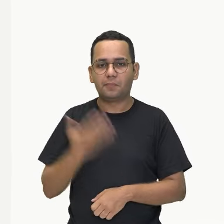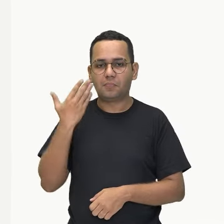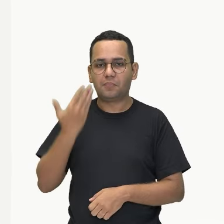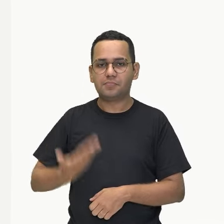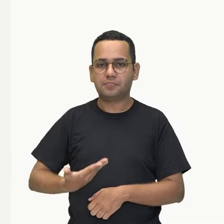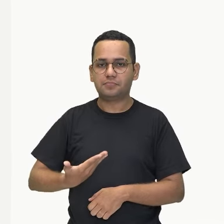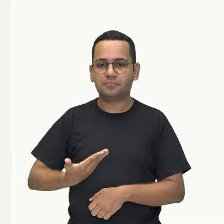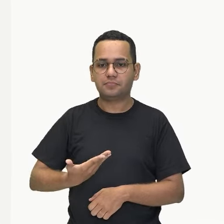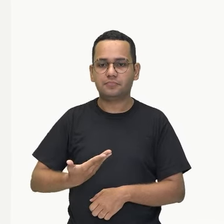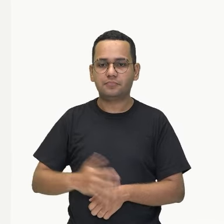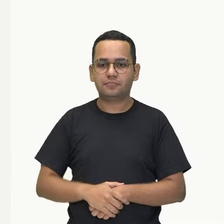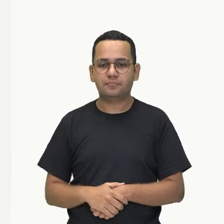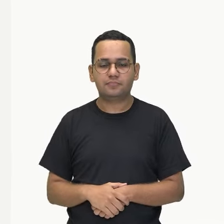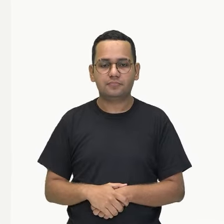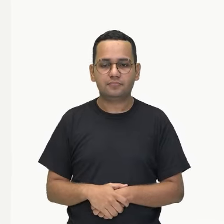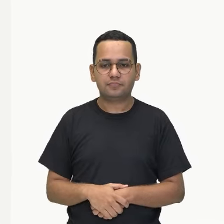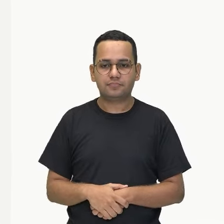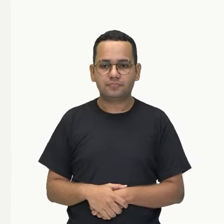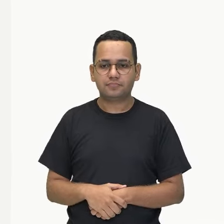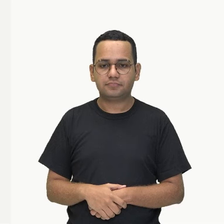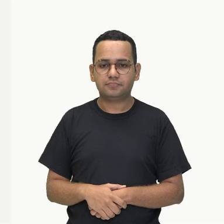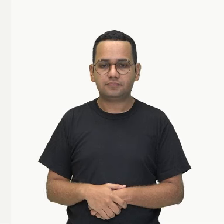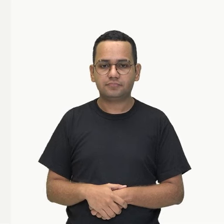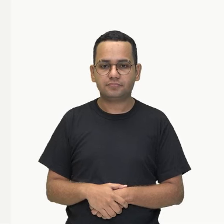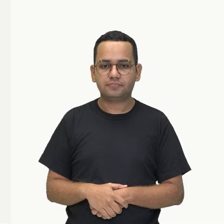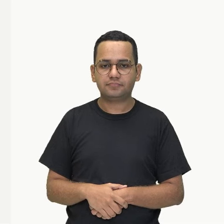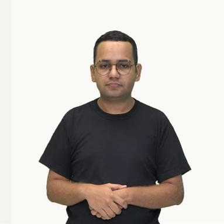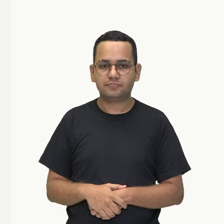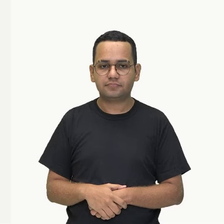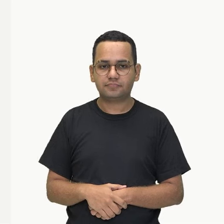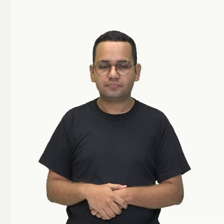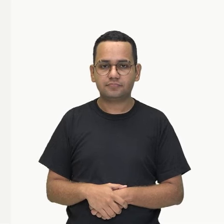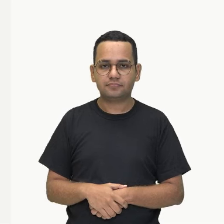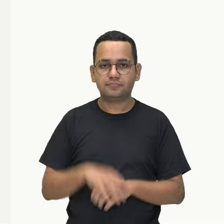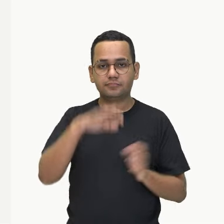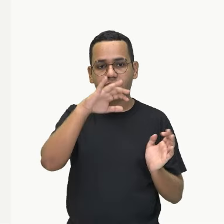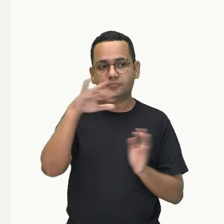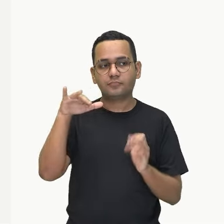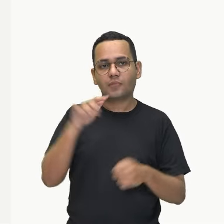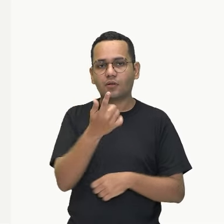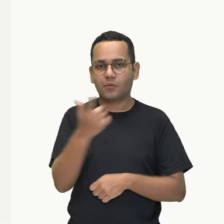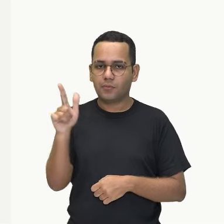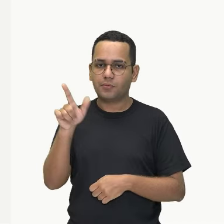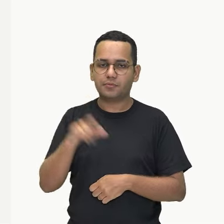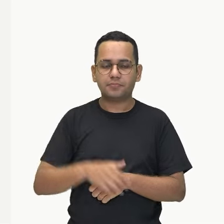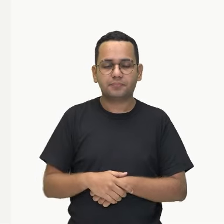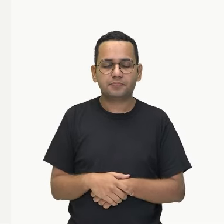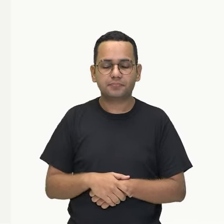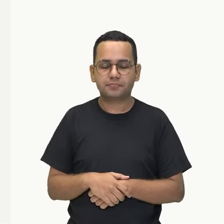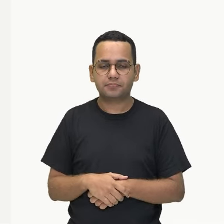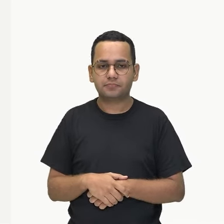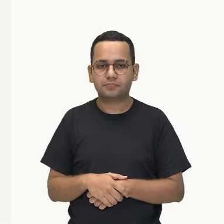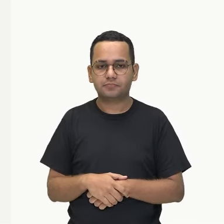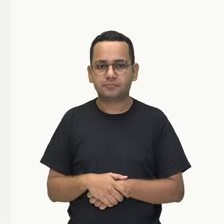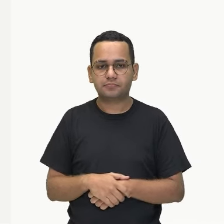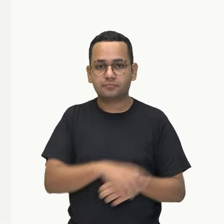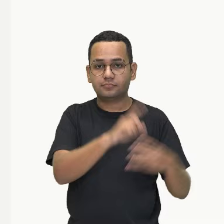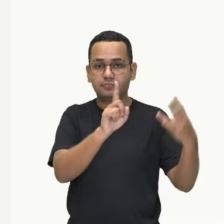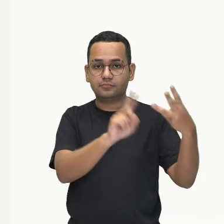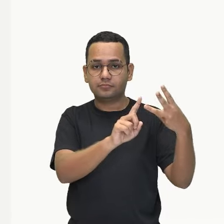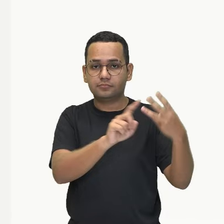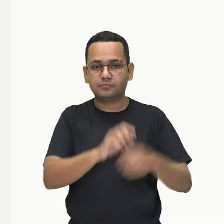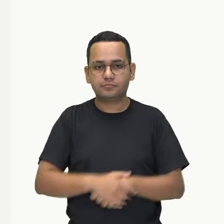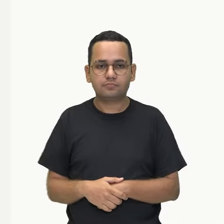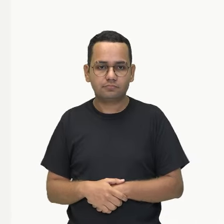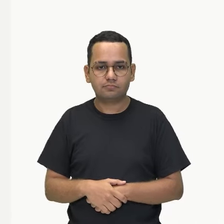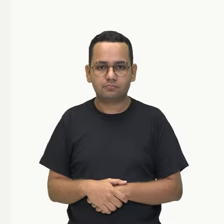ao quadrado, menos x mais 15. Vamos aqui a mais uma. Mesmo